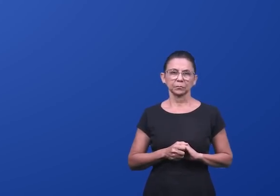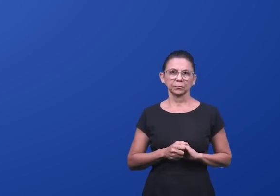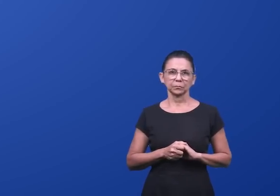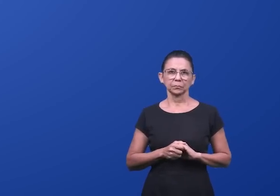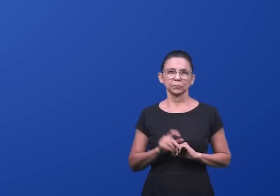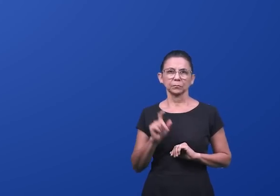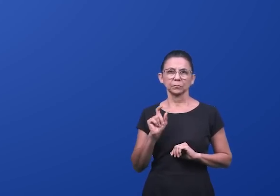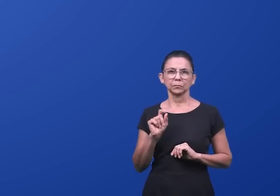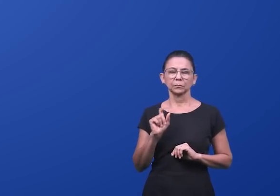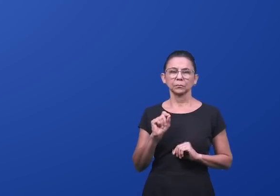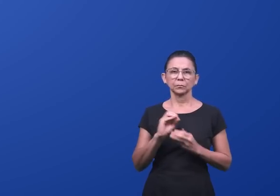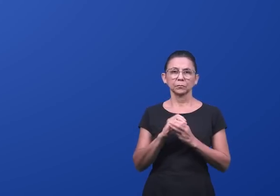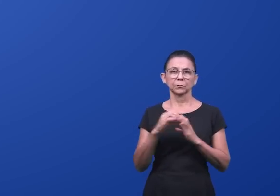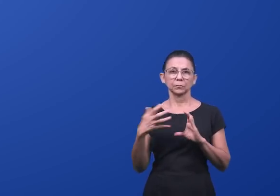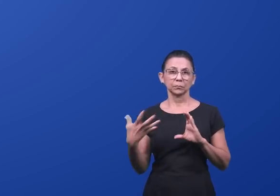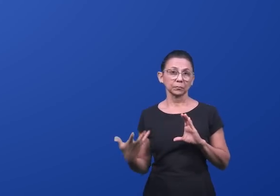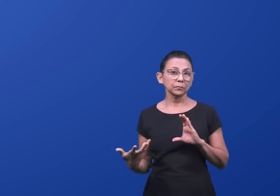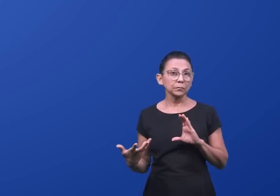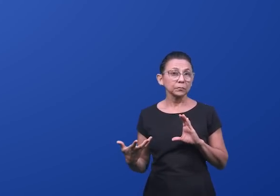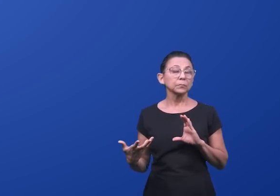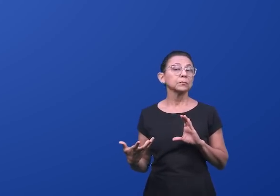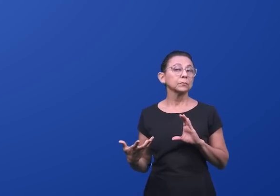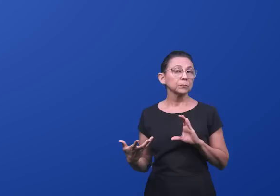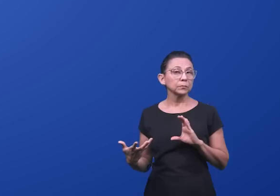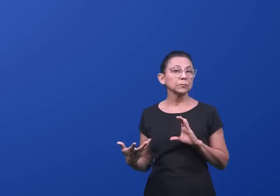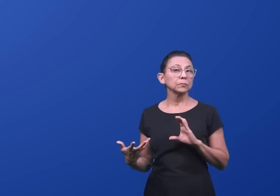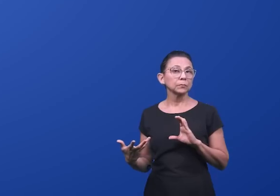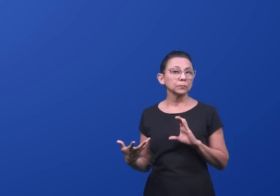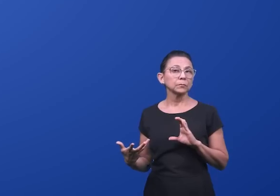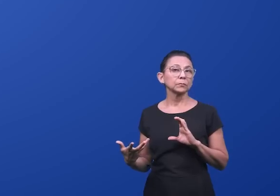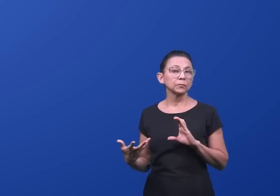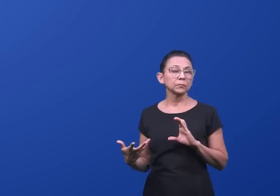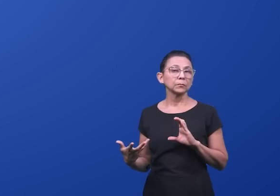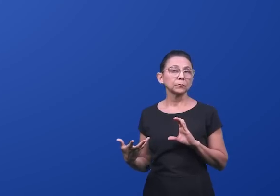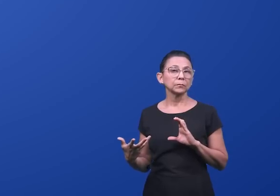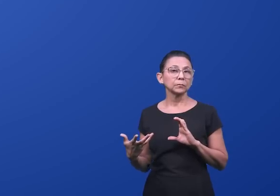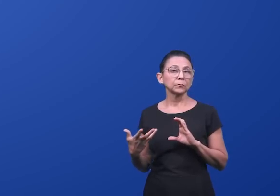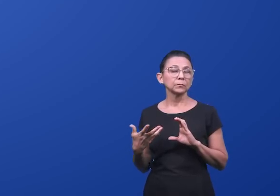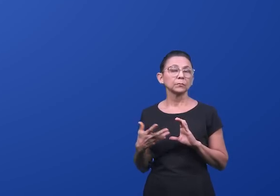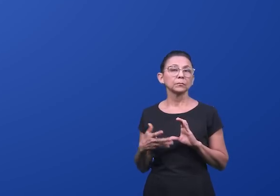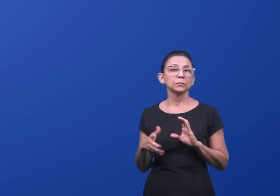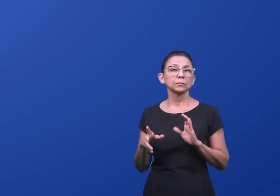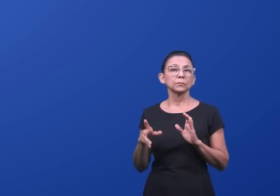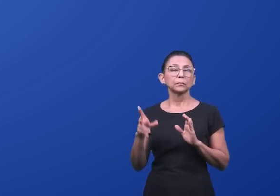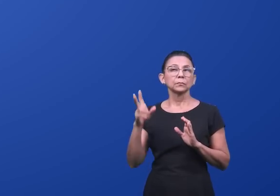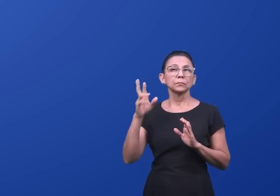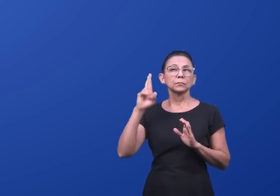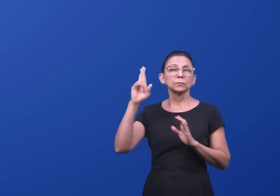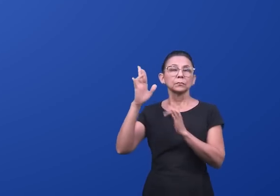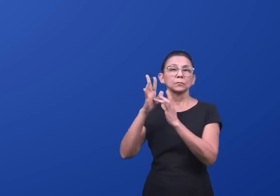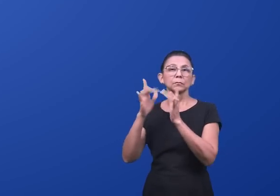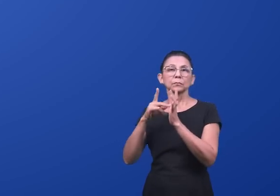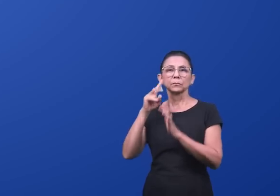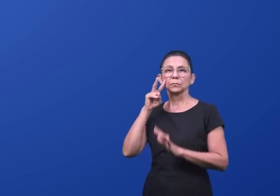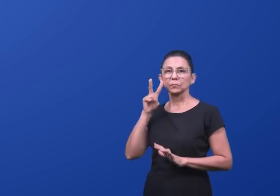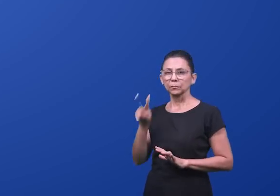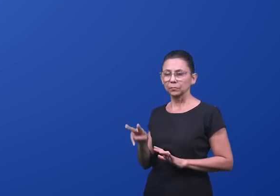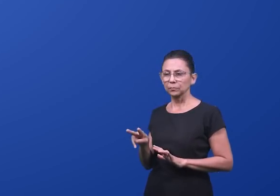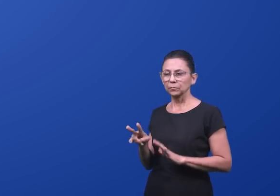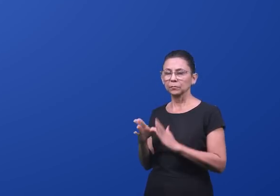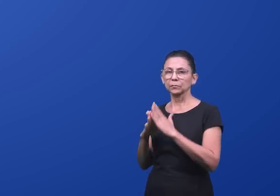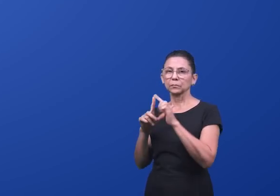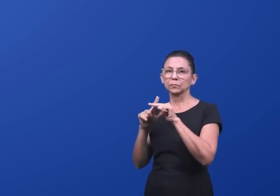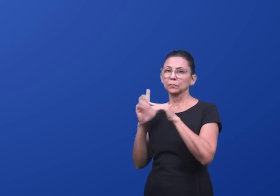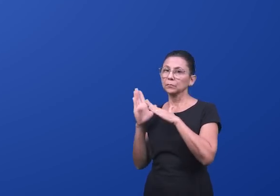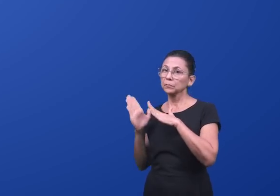ver nas expressões destacadas pelo amado aquilo que são os atributos e as